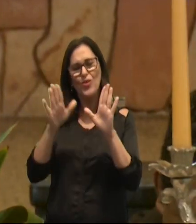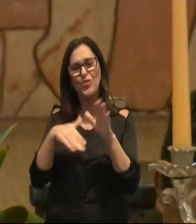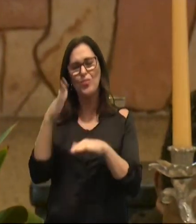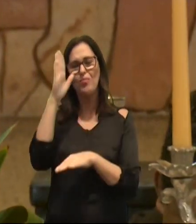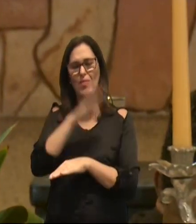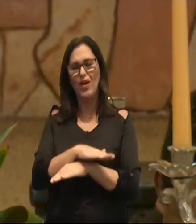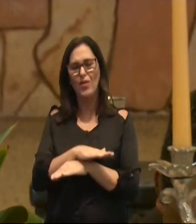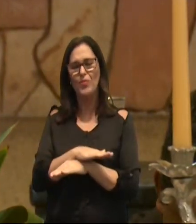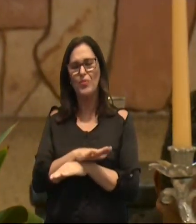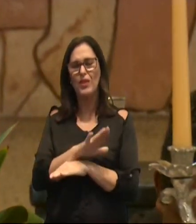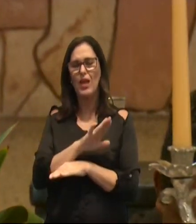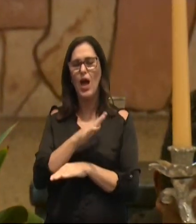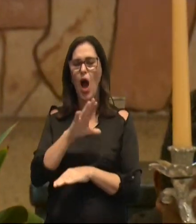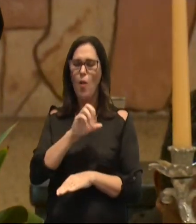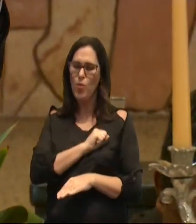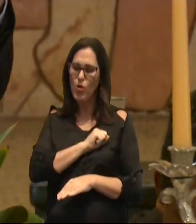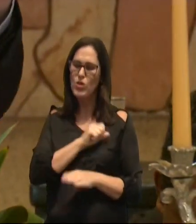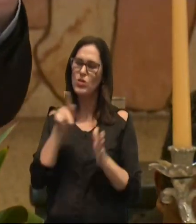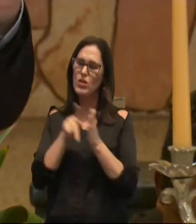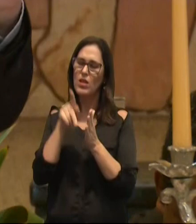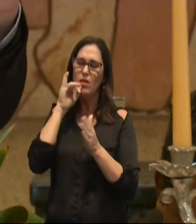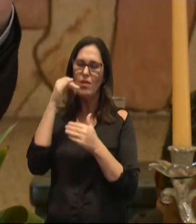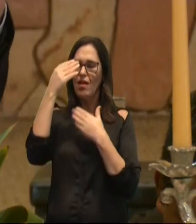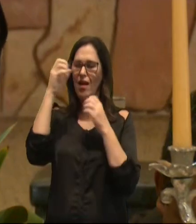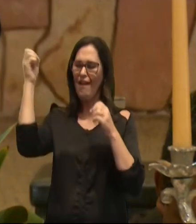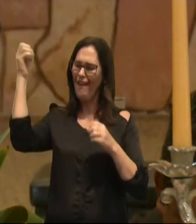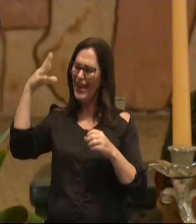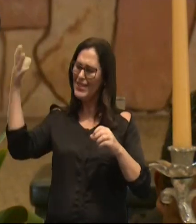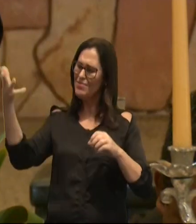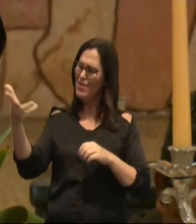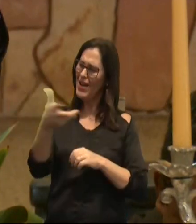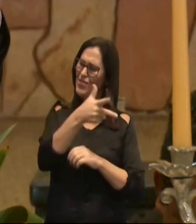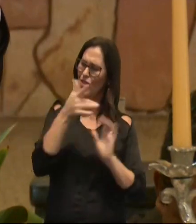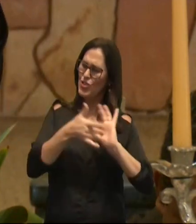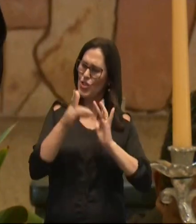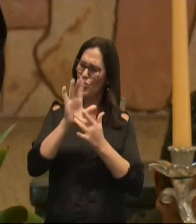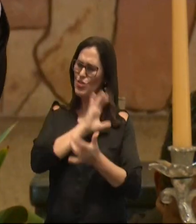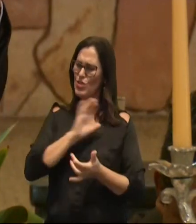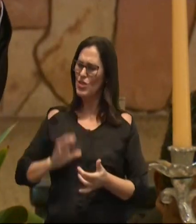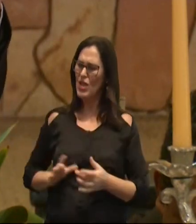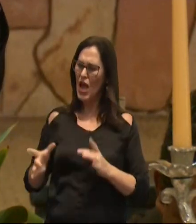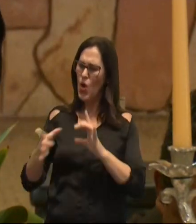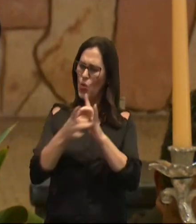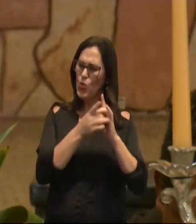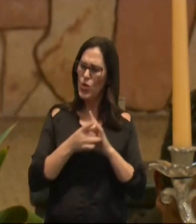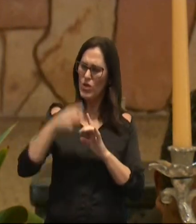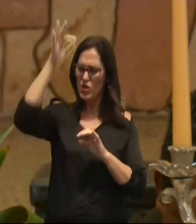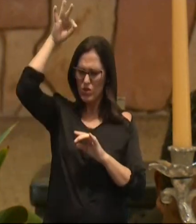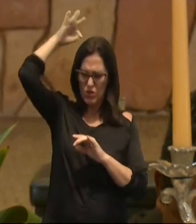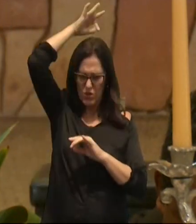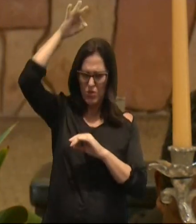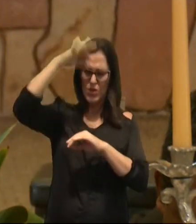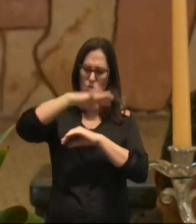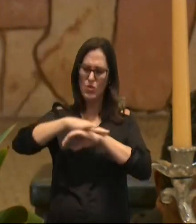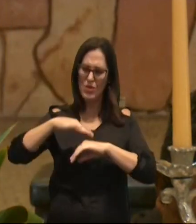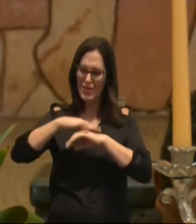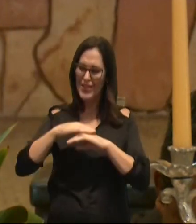mal. E que o amor de Deus, nosso Pai, a graça maravilhosa de Jesus Cristo e a comunhão do Espírito Santo